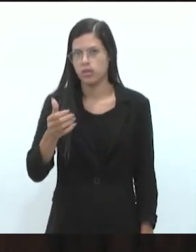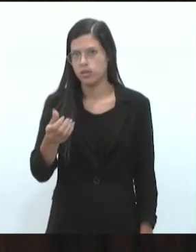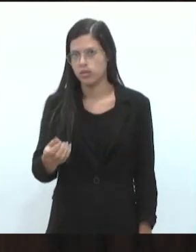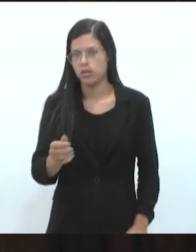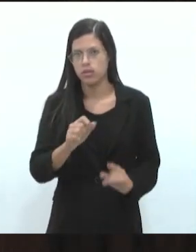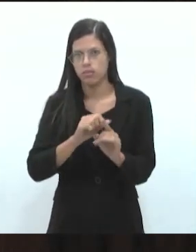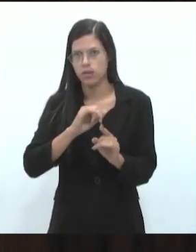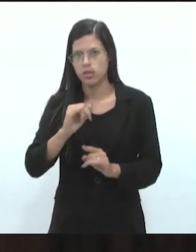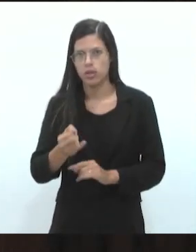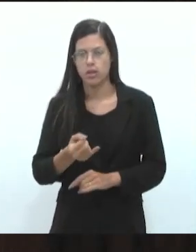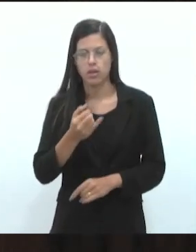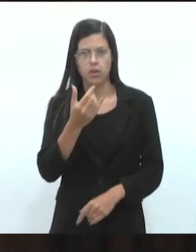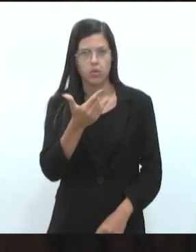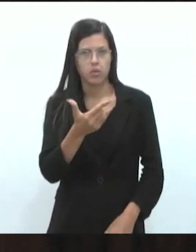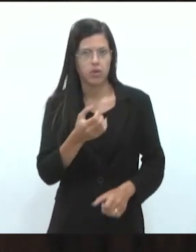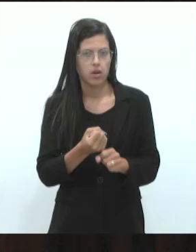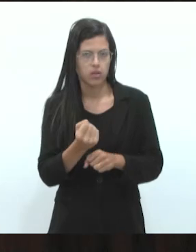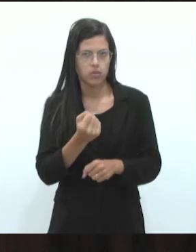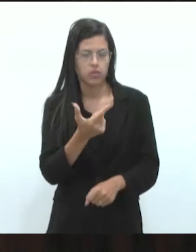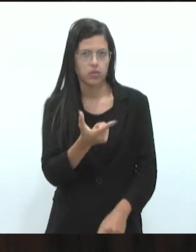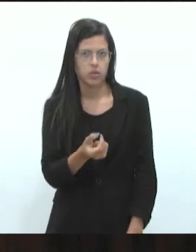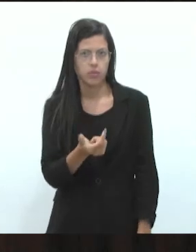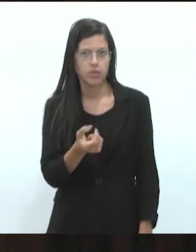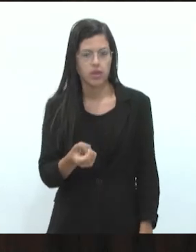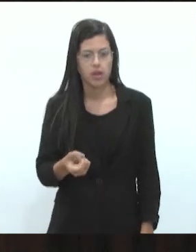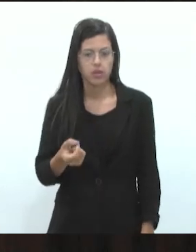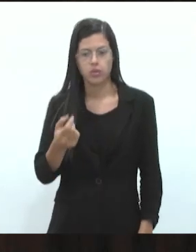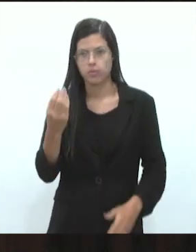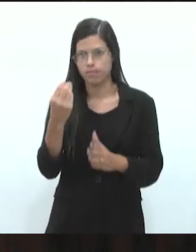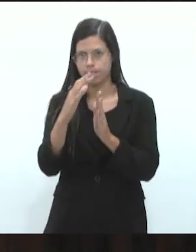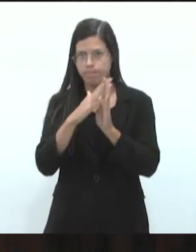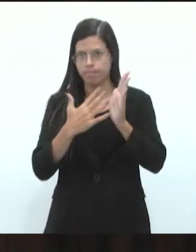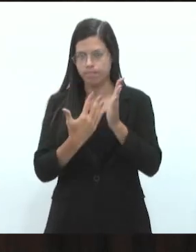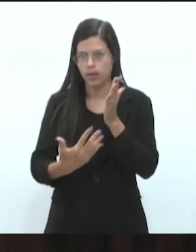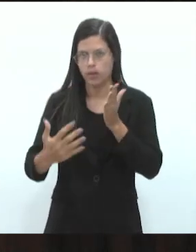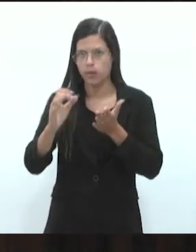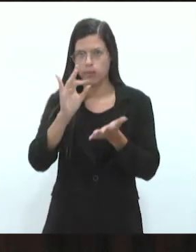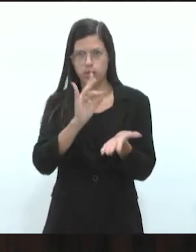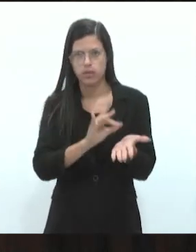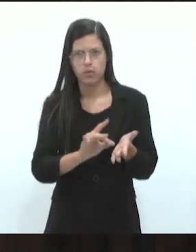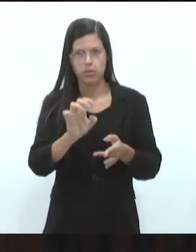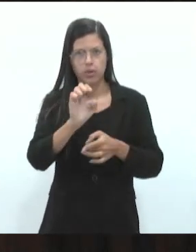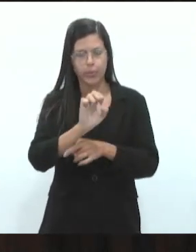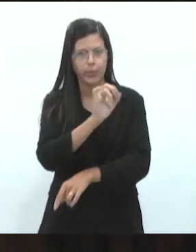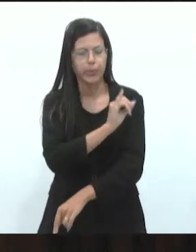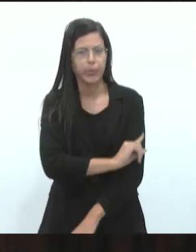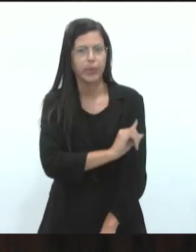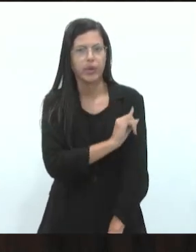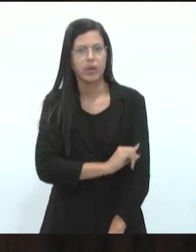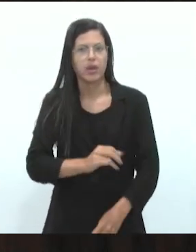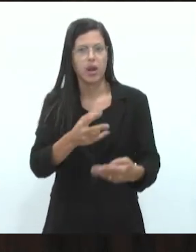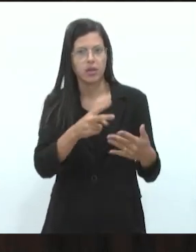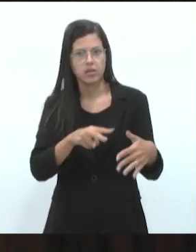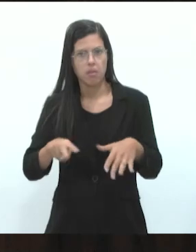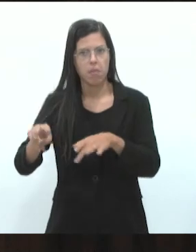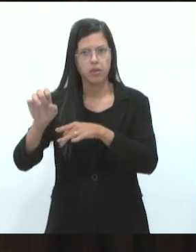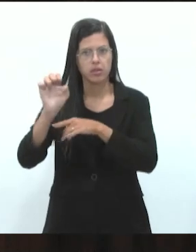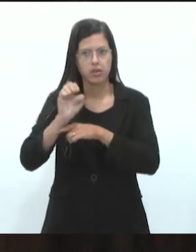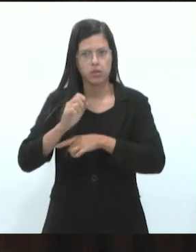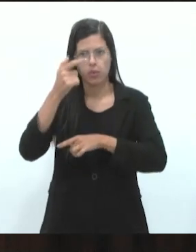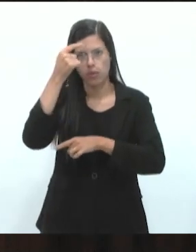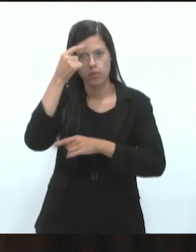5.645, de 6 de janeiro de 2010, incluindo no calendário oficial do Estado do Rio de Janeiro a Semana Estadual